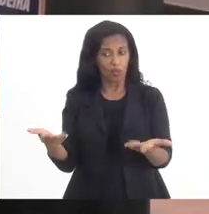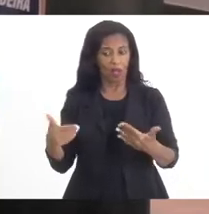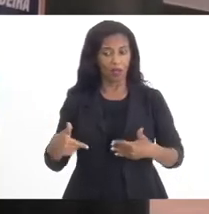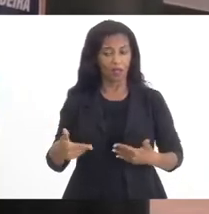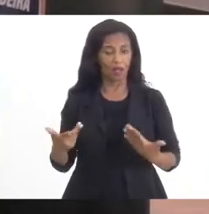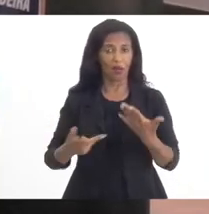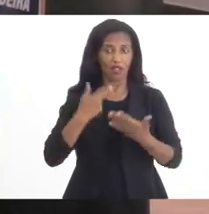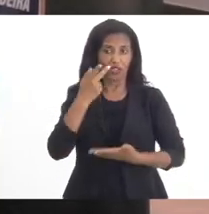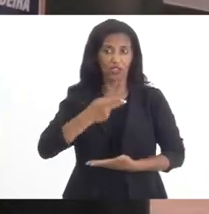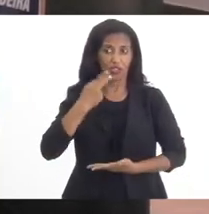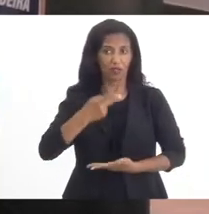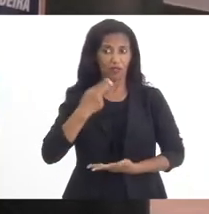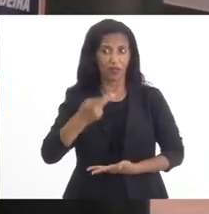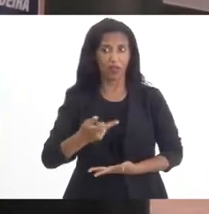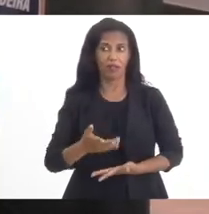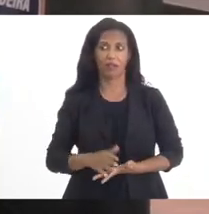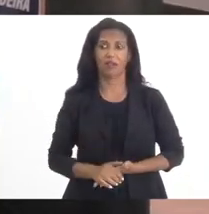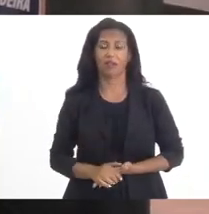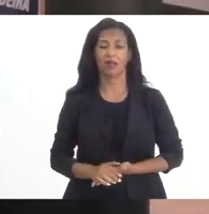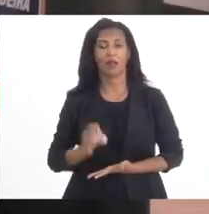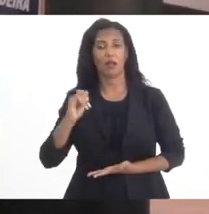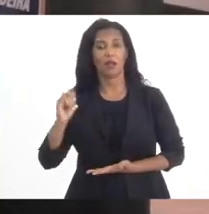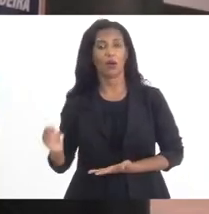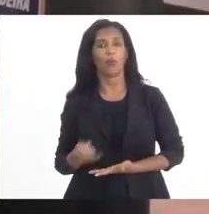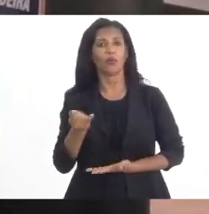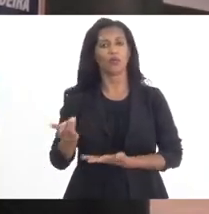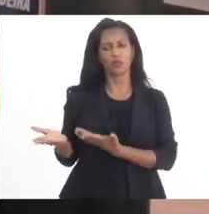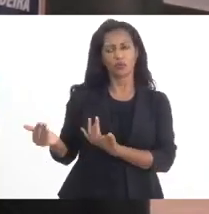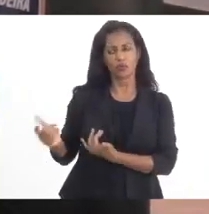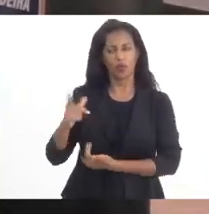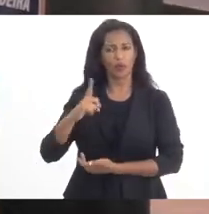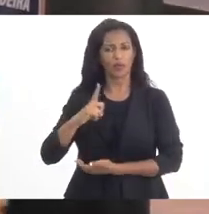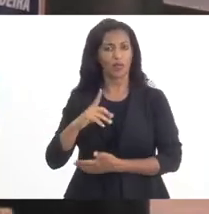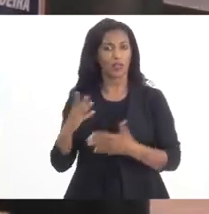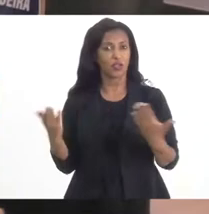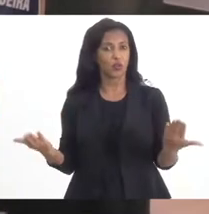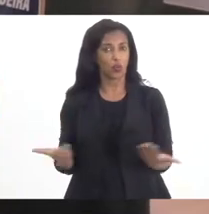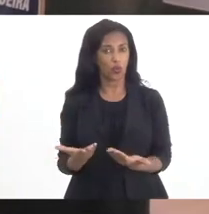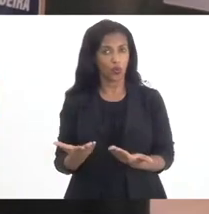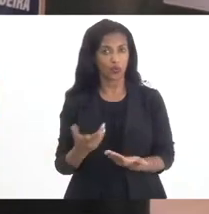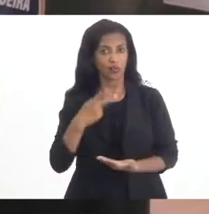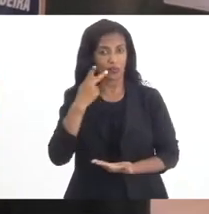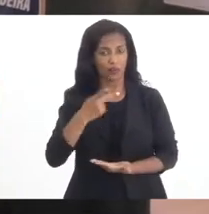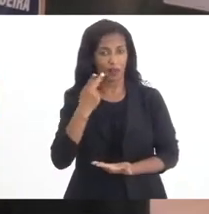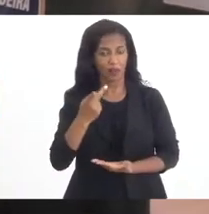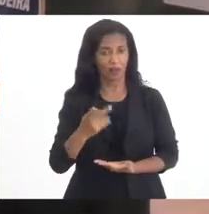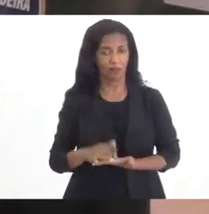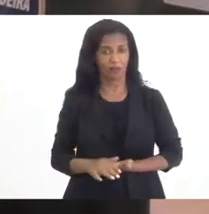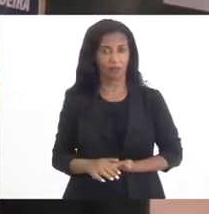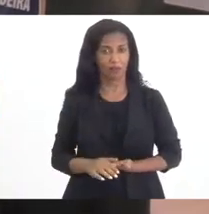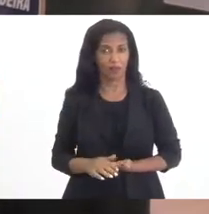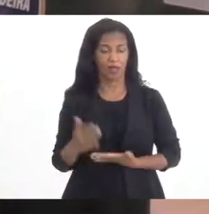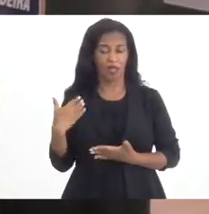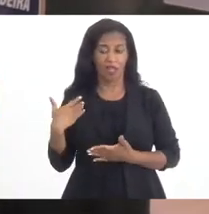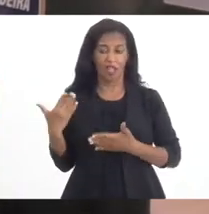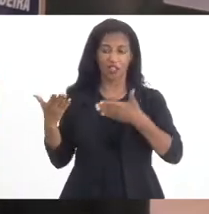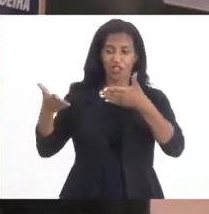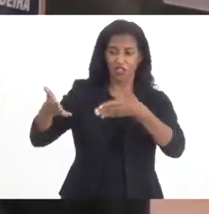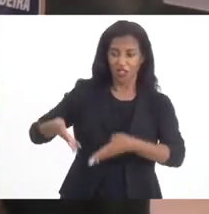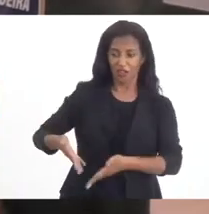querendo falar. A oportunidade que o jovem da Zona Oeste está tendo na UESO é o seguinte, é a gente chegar na